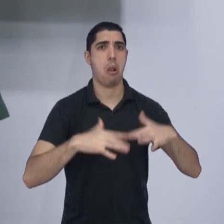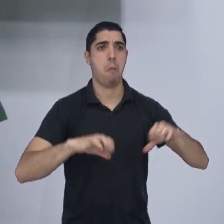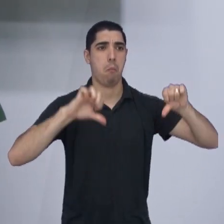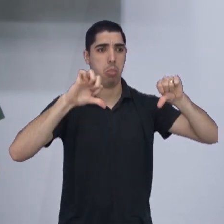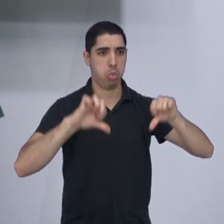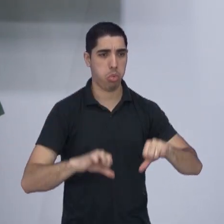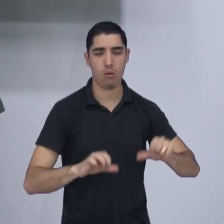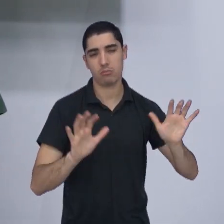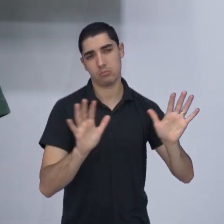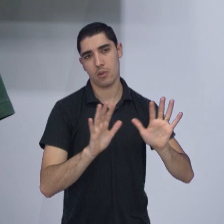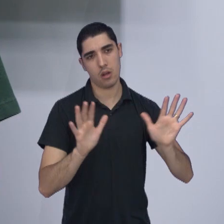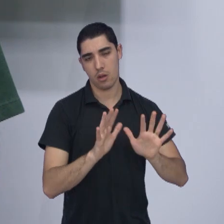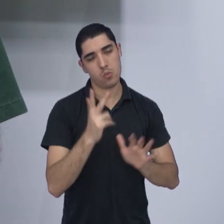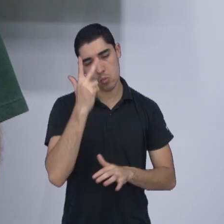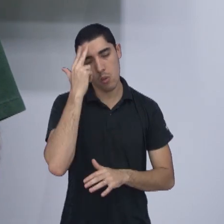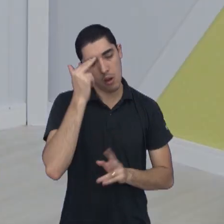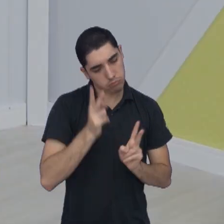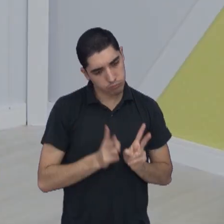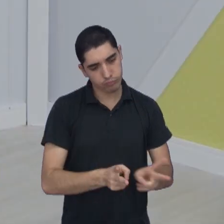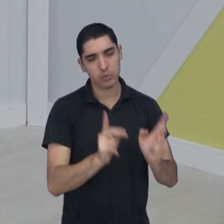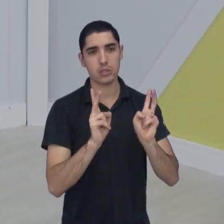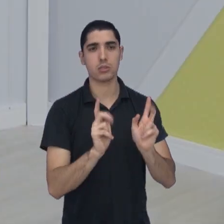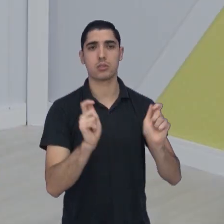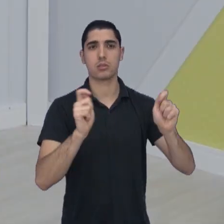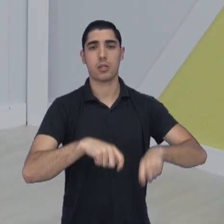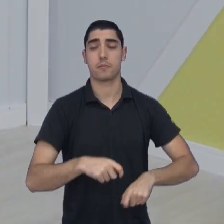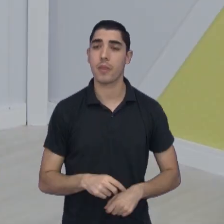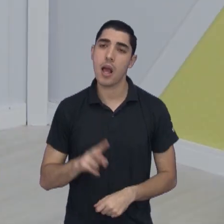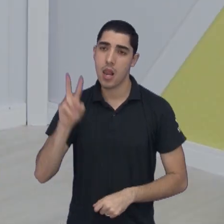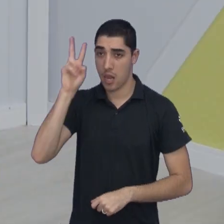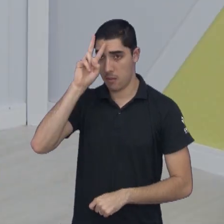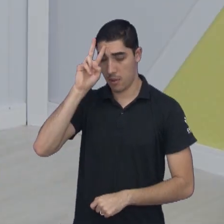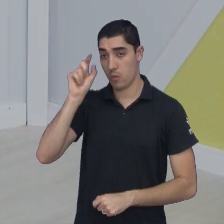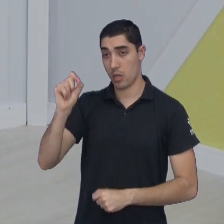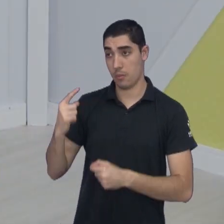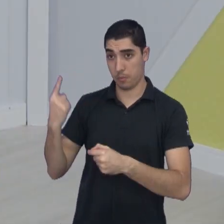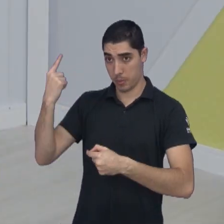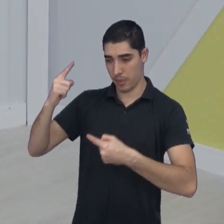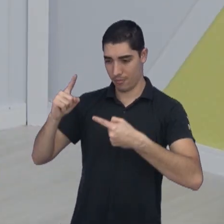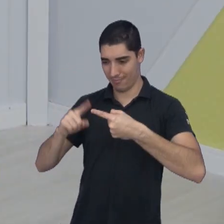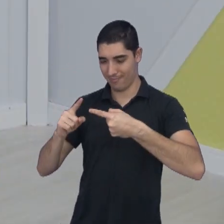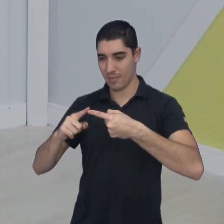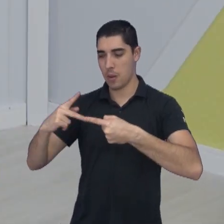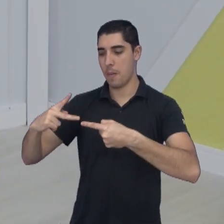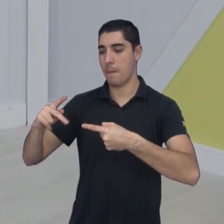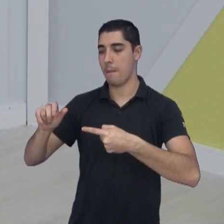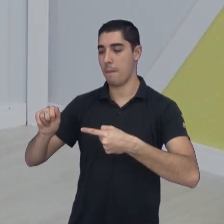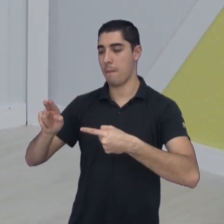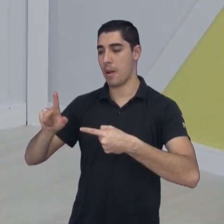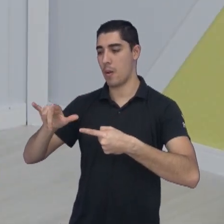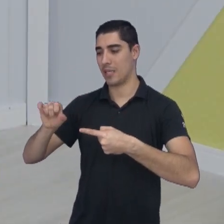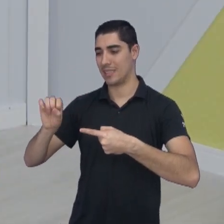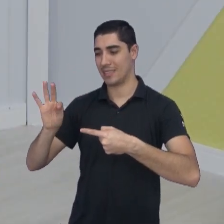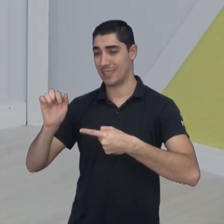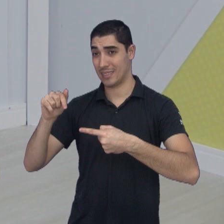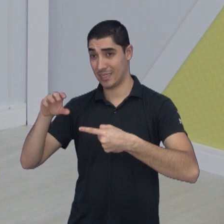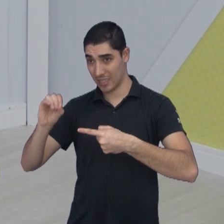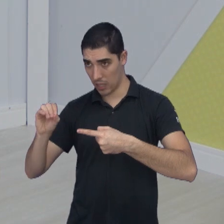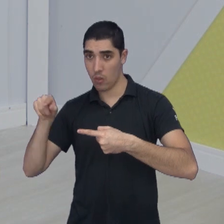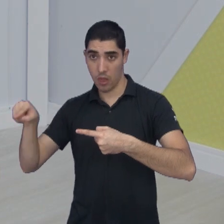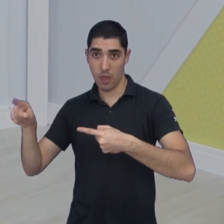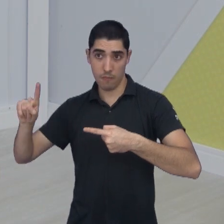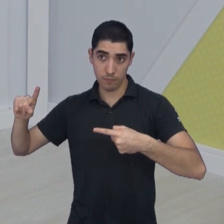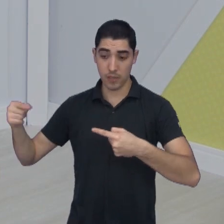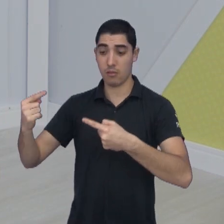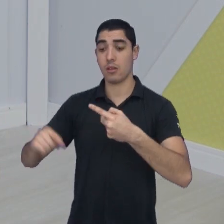ao longo do campeonato e no planejamento do São José. Lembrando que o São José perdeu para o Paulistano na estreia, para o atual campeão paulista, e perdeu para a Franca, que é o atual campeão